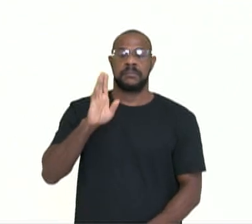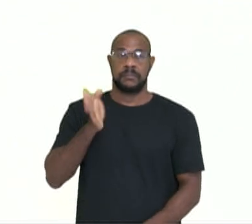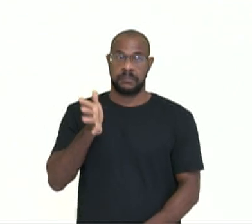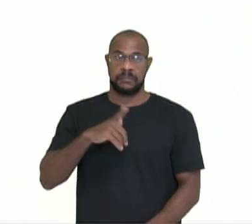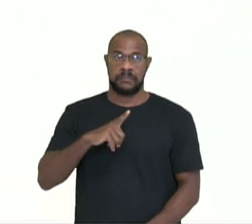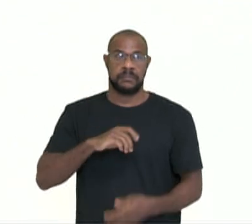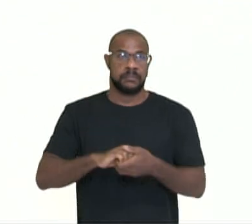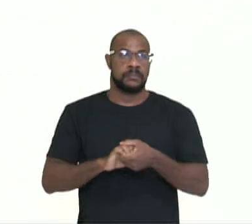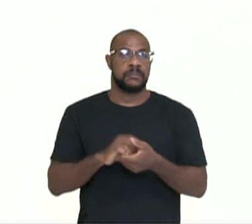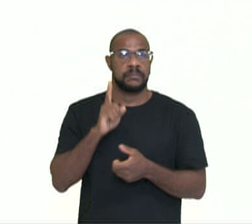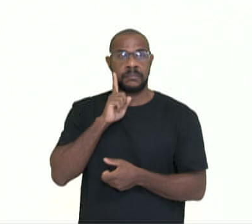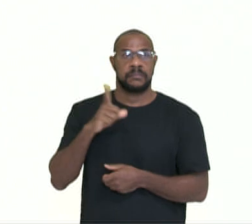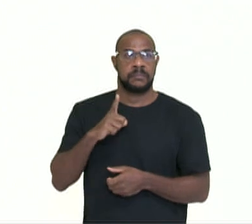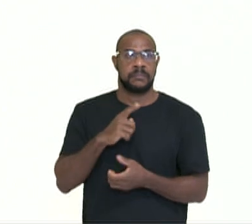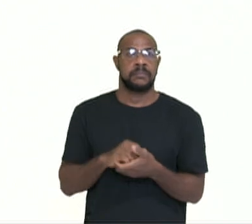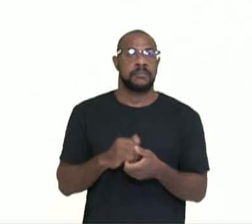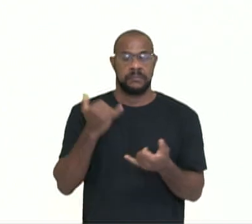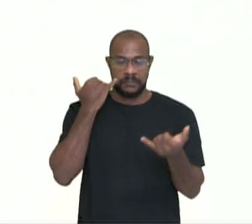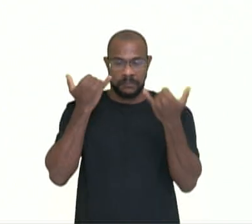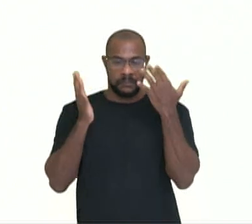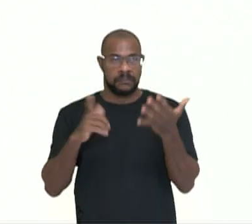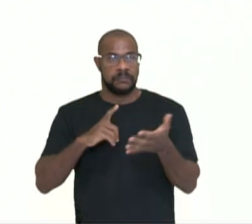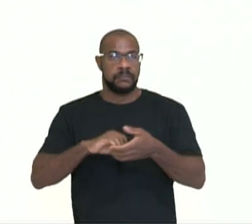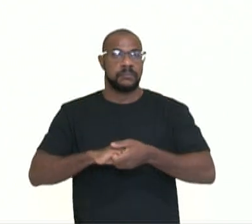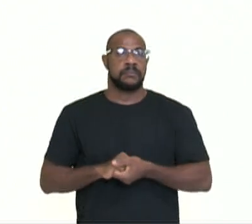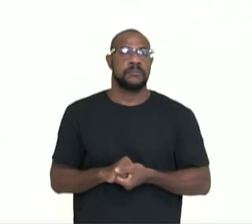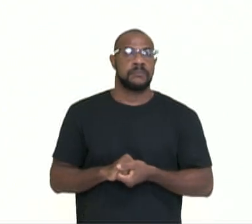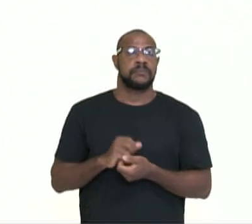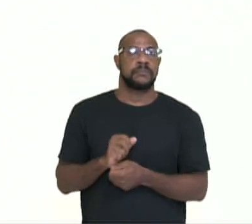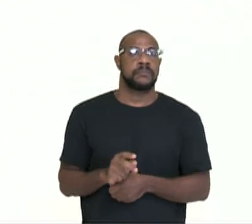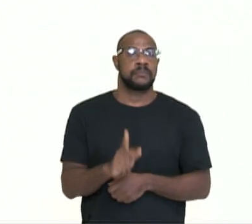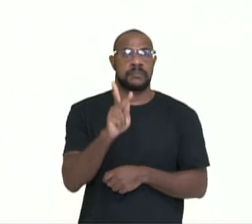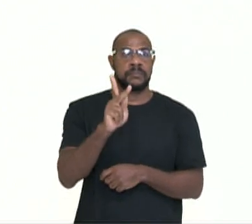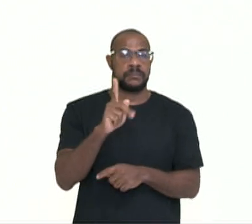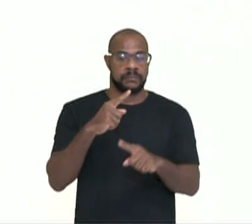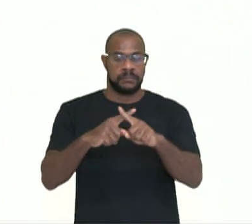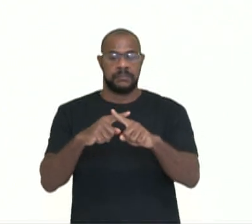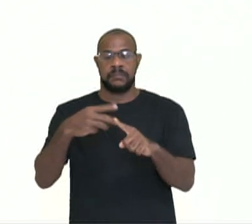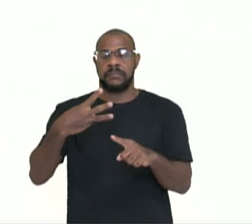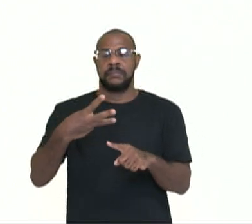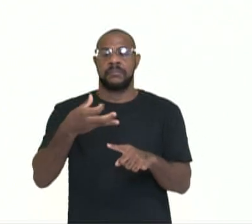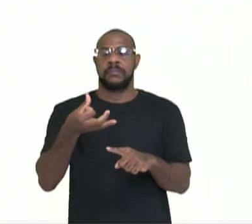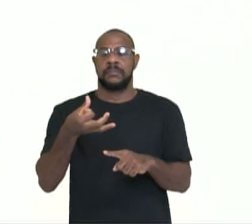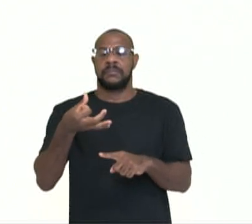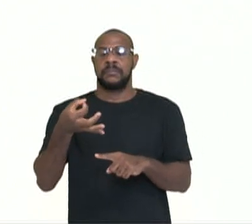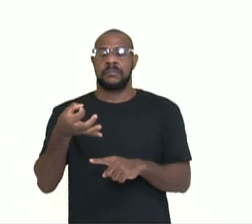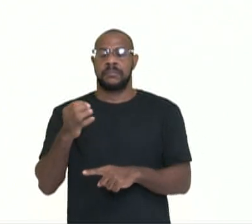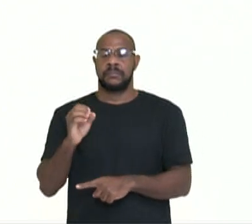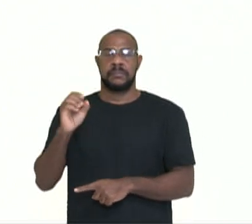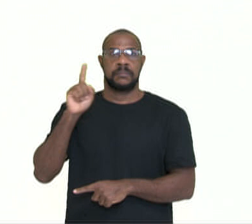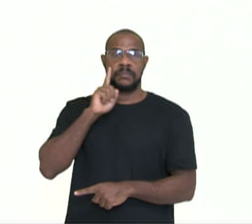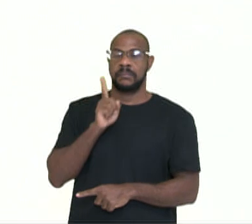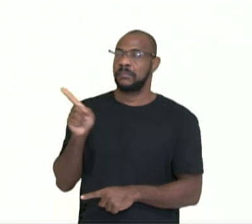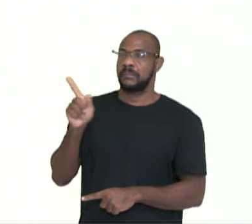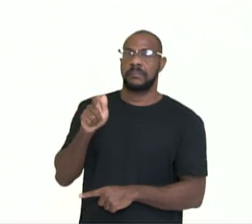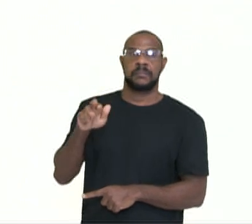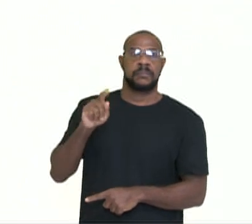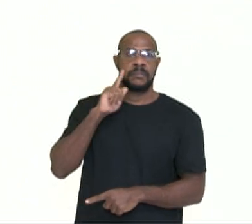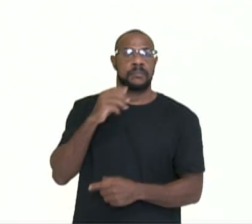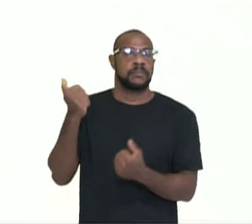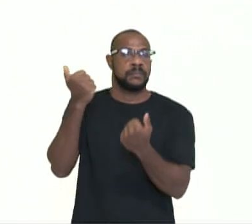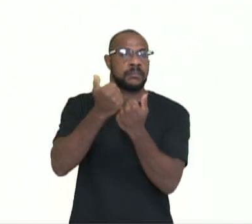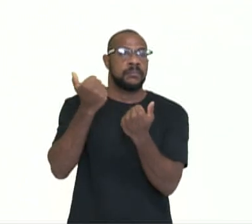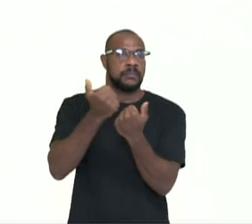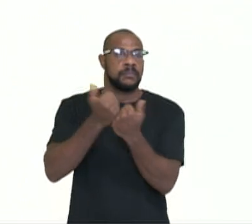já nos dá o ângulo em graus, que é, no caso, K vezes 360 graus. Eu substituí o ângulo